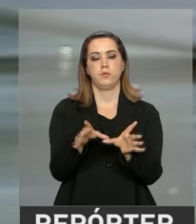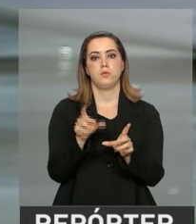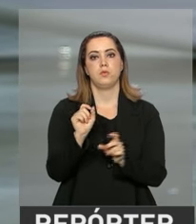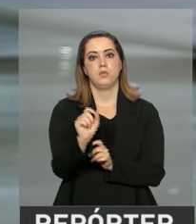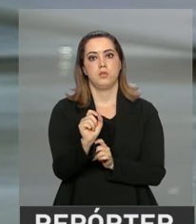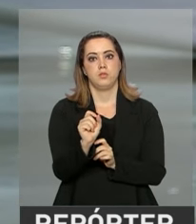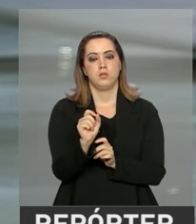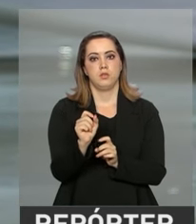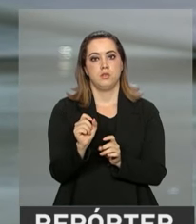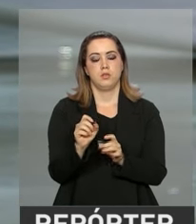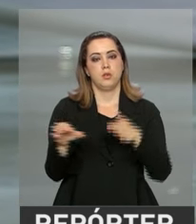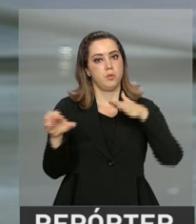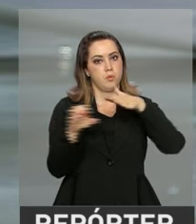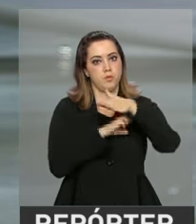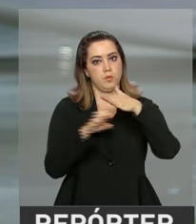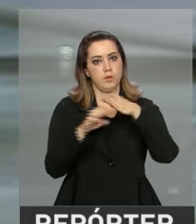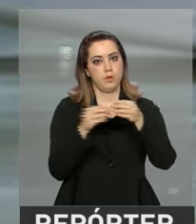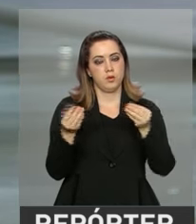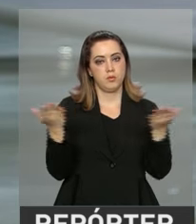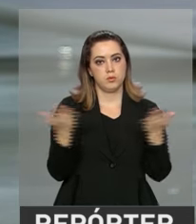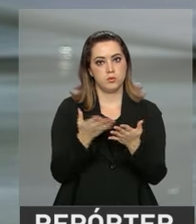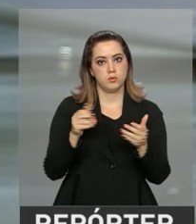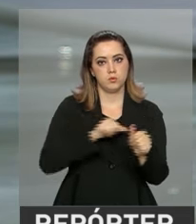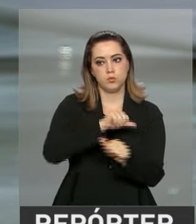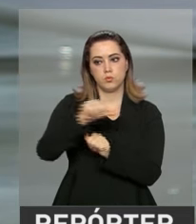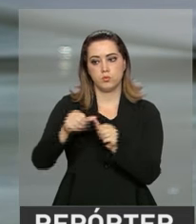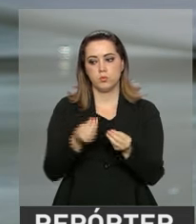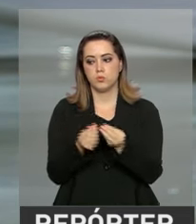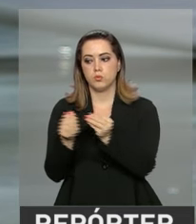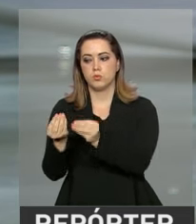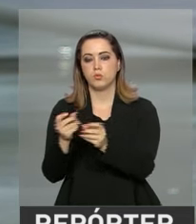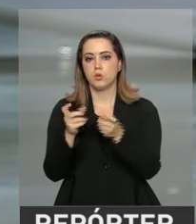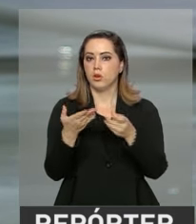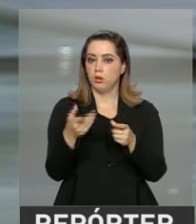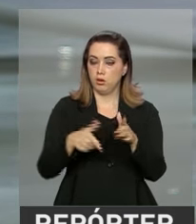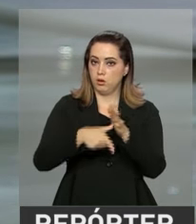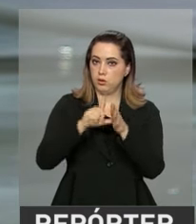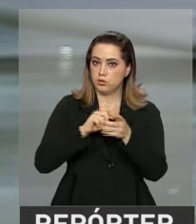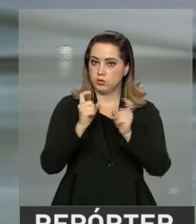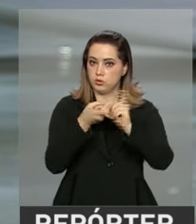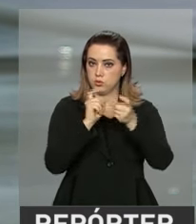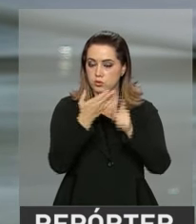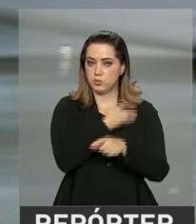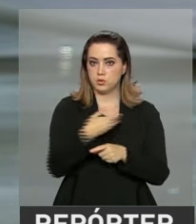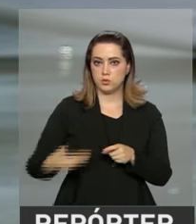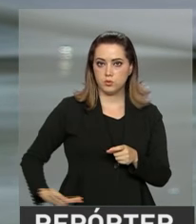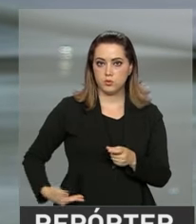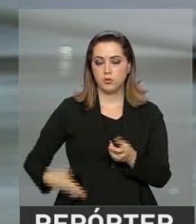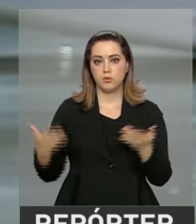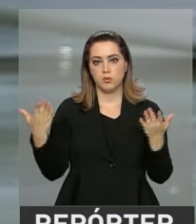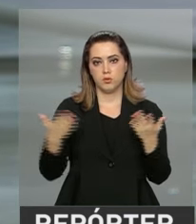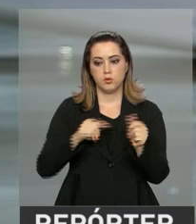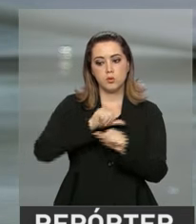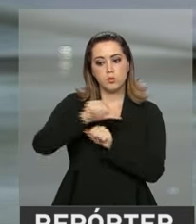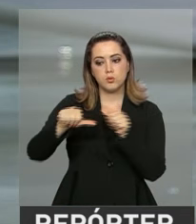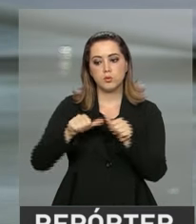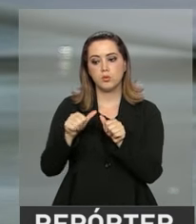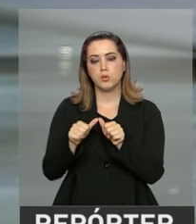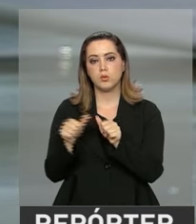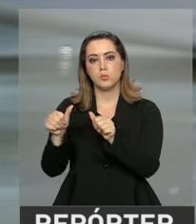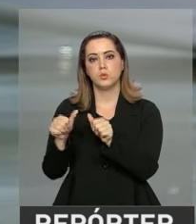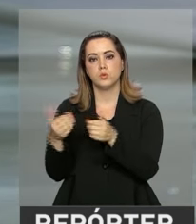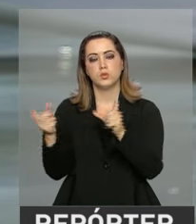controle acionário vai passar das mãos do Estado para a iniciativa privada. entre elas empresas da área de